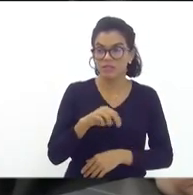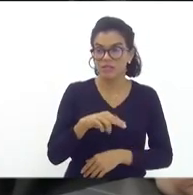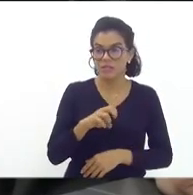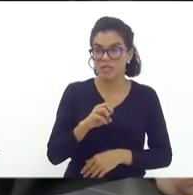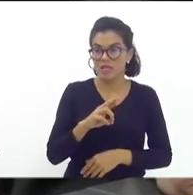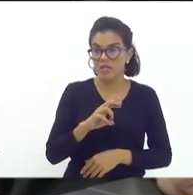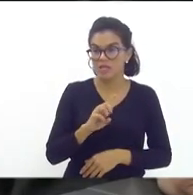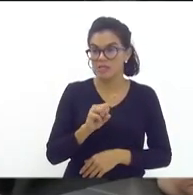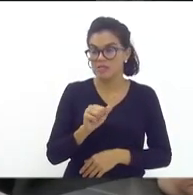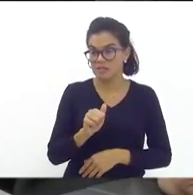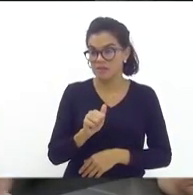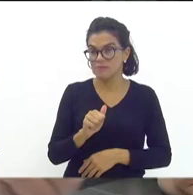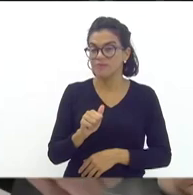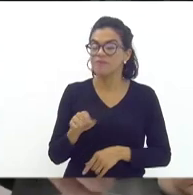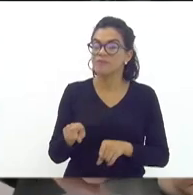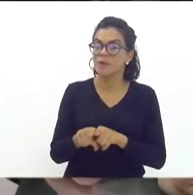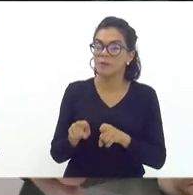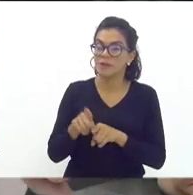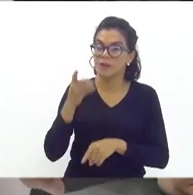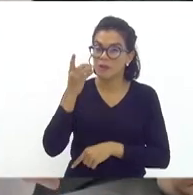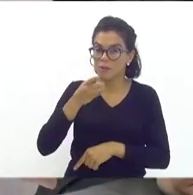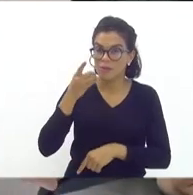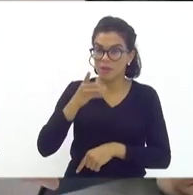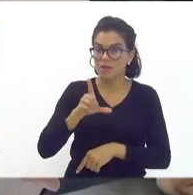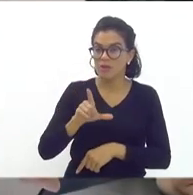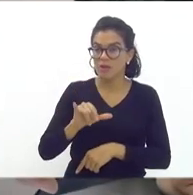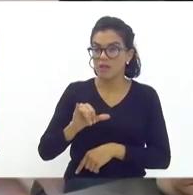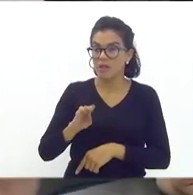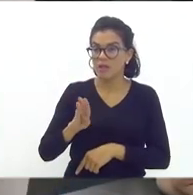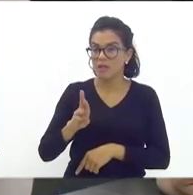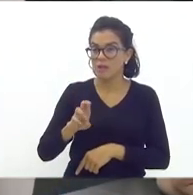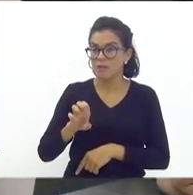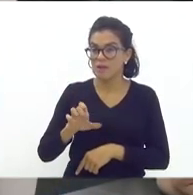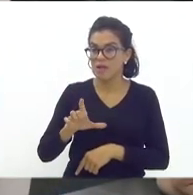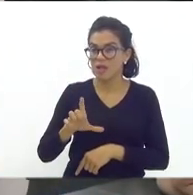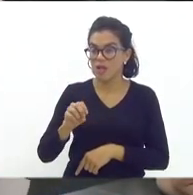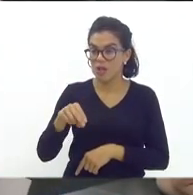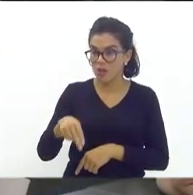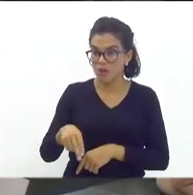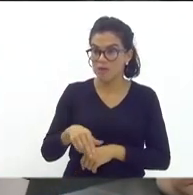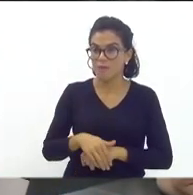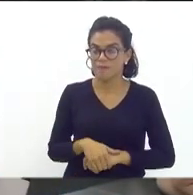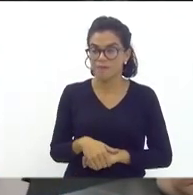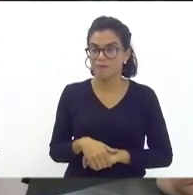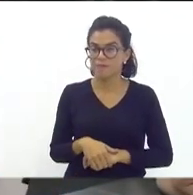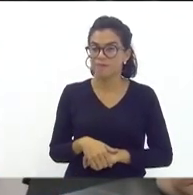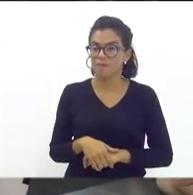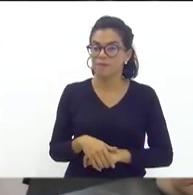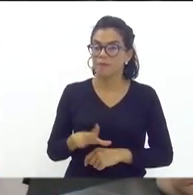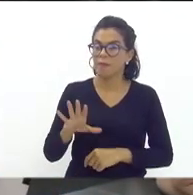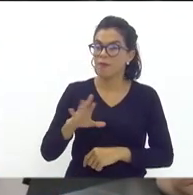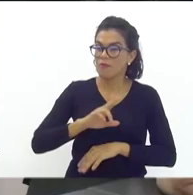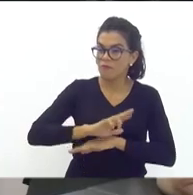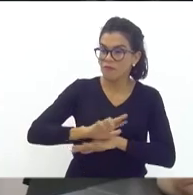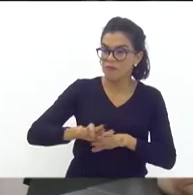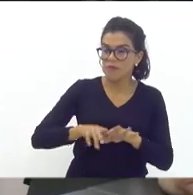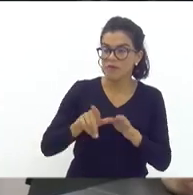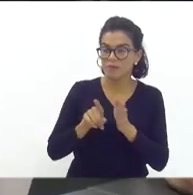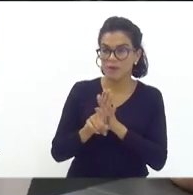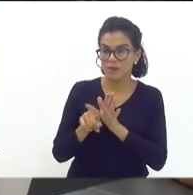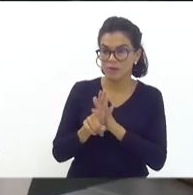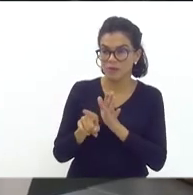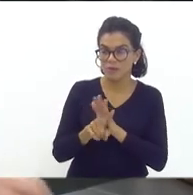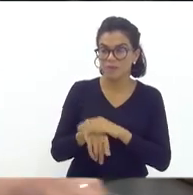devolver a palavra Deputado liberou para que a gente possa nesses próximos cinco minutos aí encerrar e fazer atividade atrás com muitas perguntas que foram colocadas